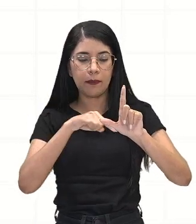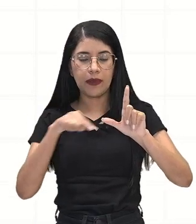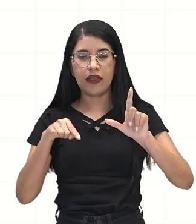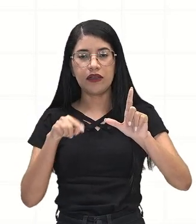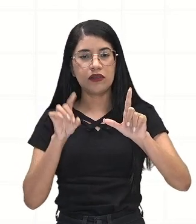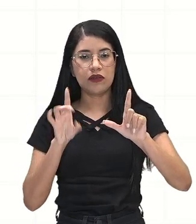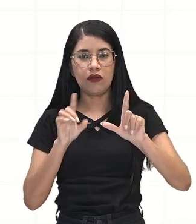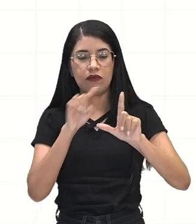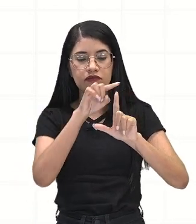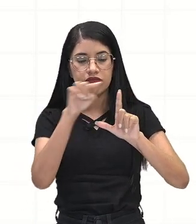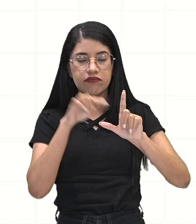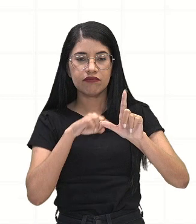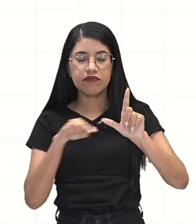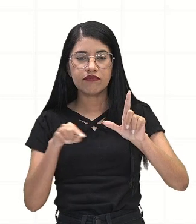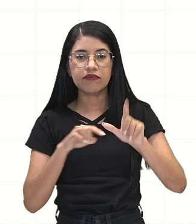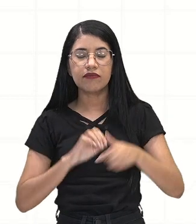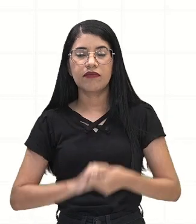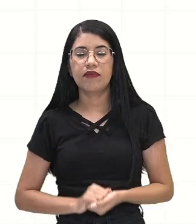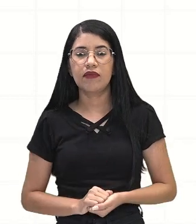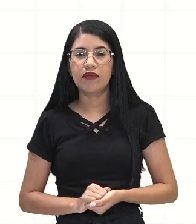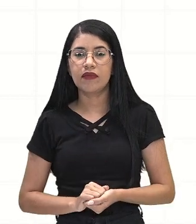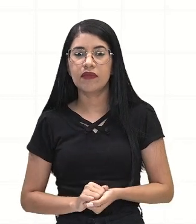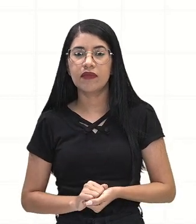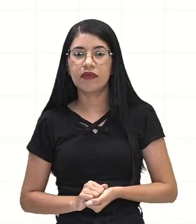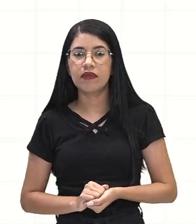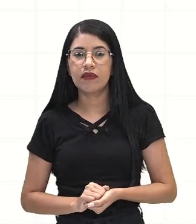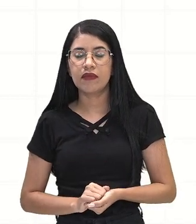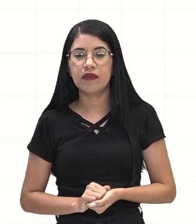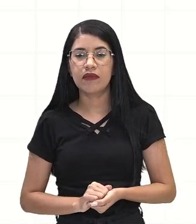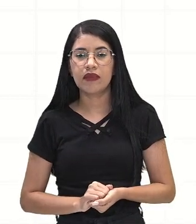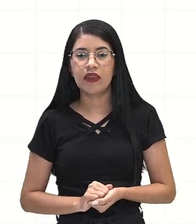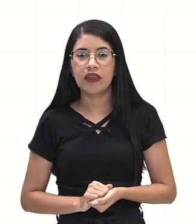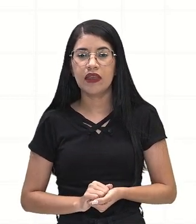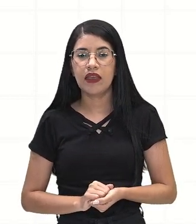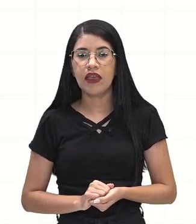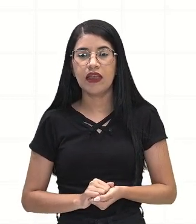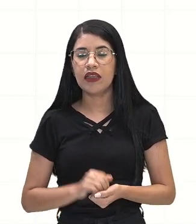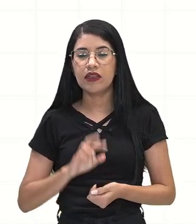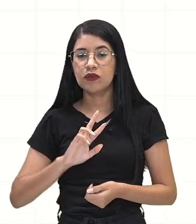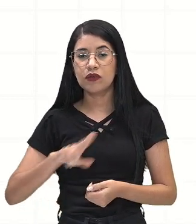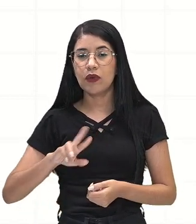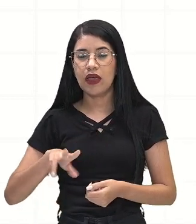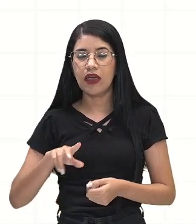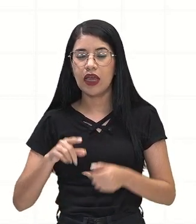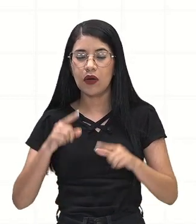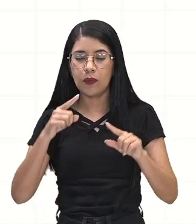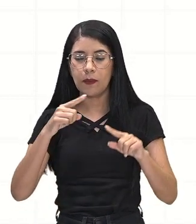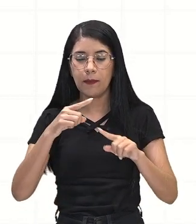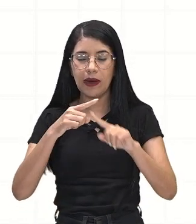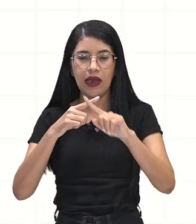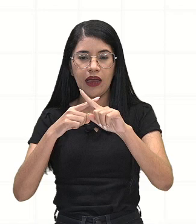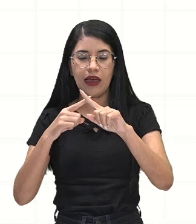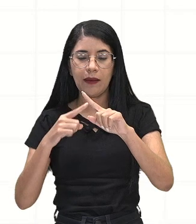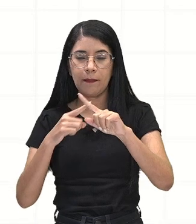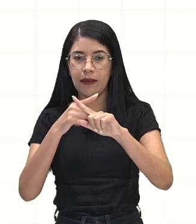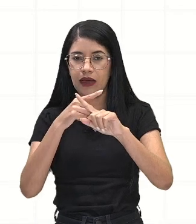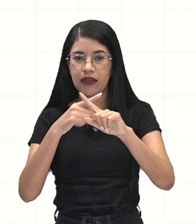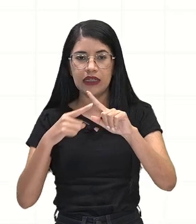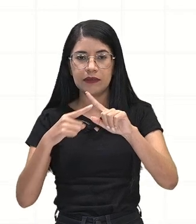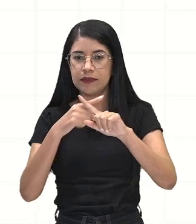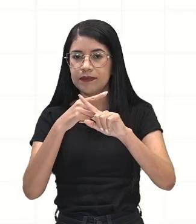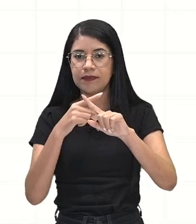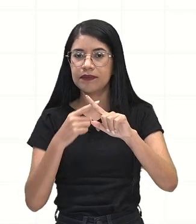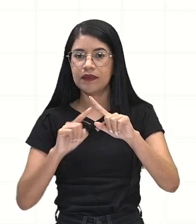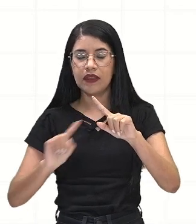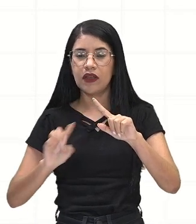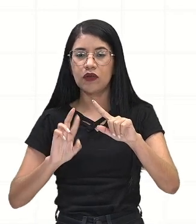Ou seja, são retas que não se cruzam. Elas vão estar sempre uma ao lado da outra, mas em nenhum momento elas